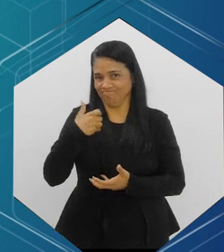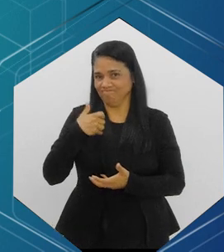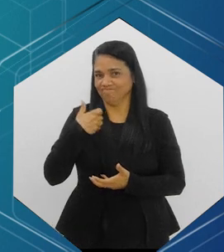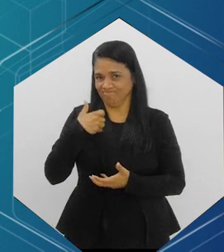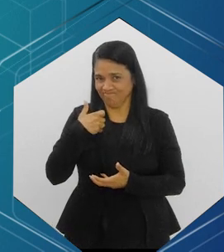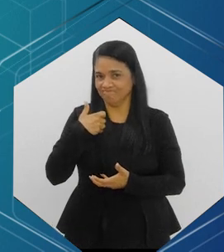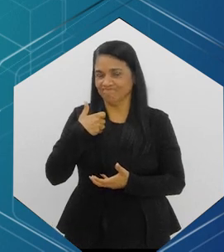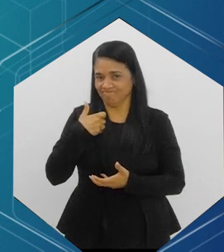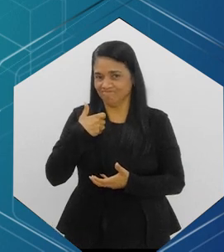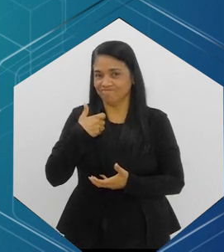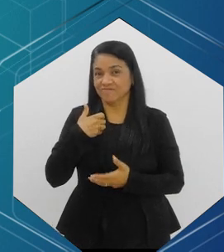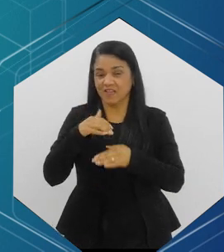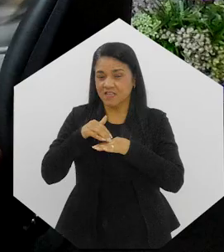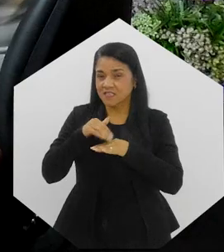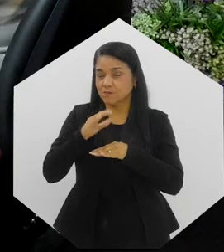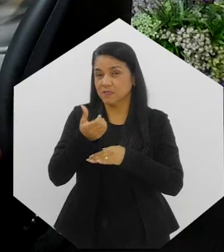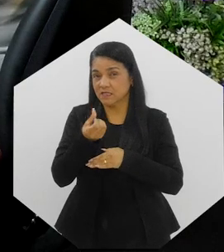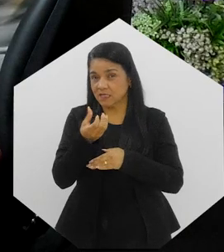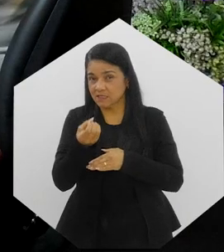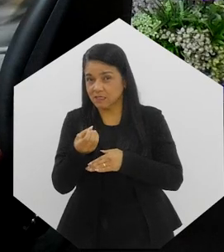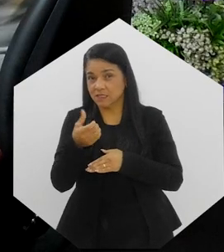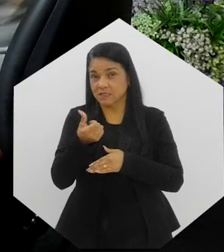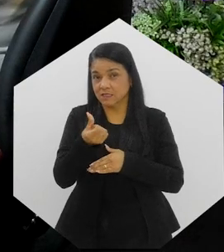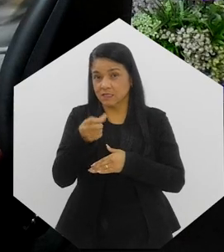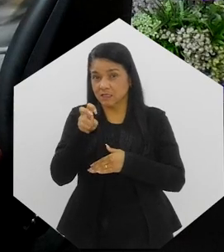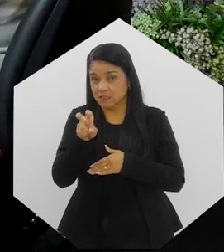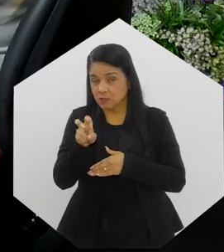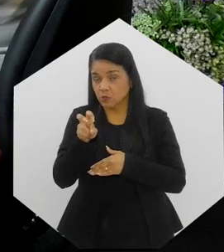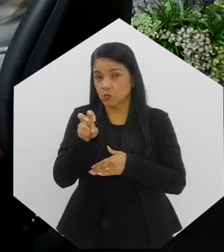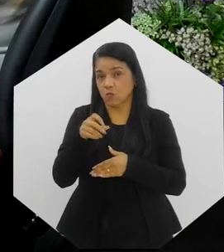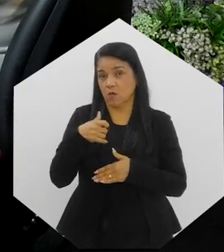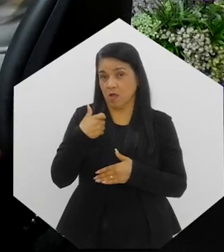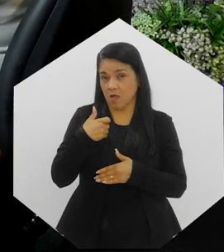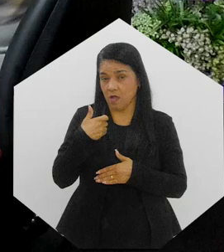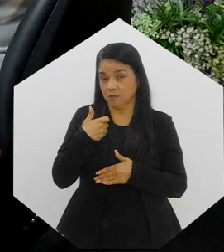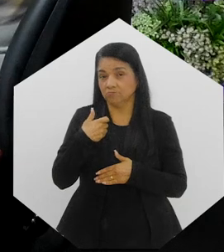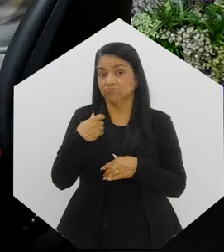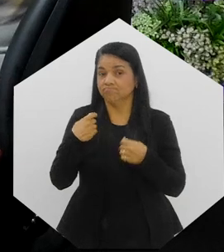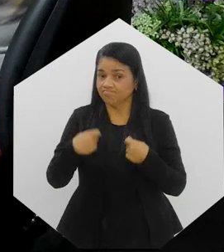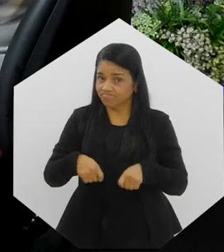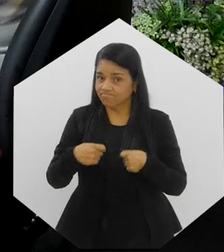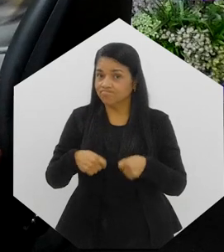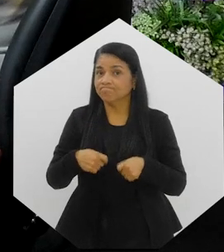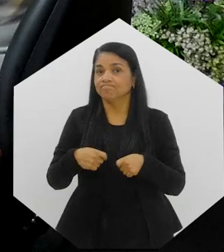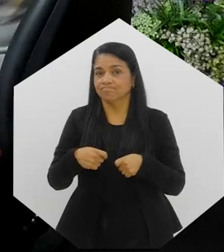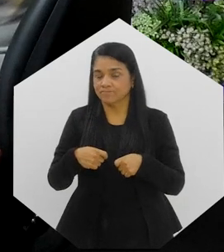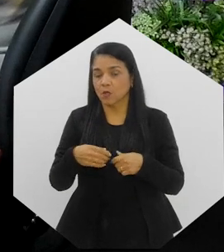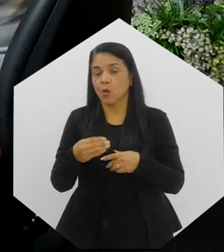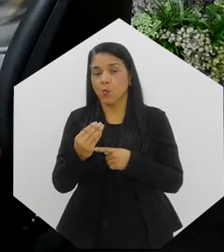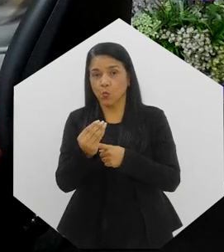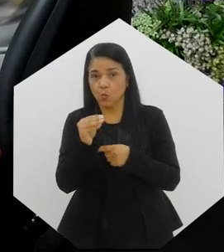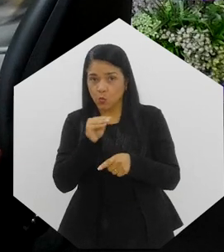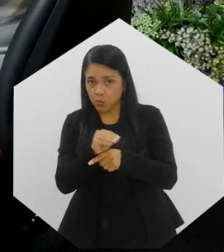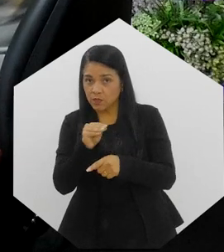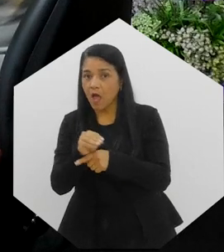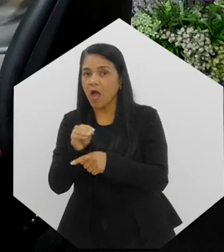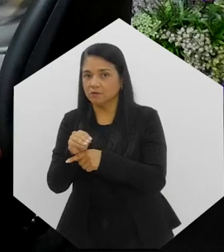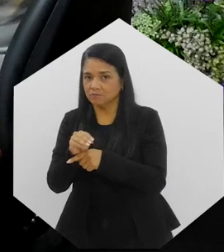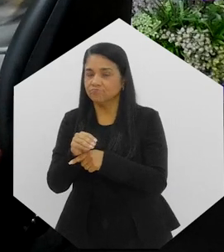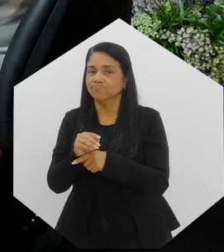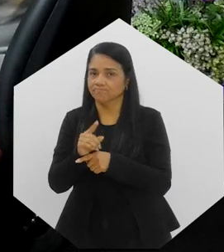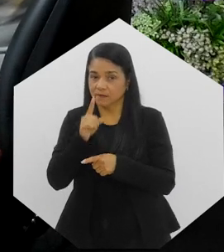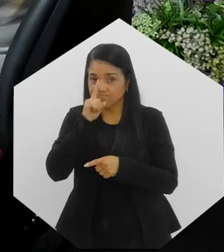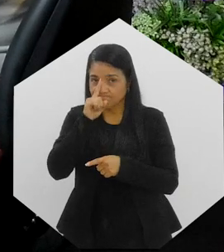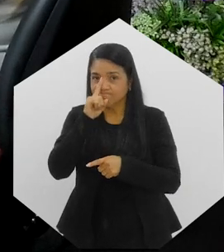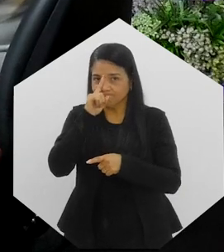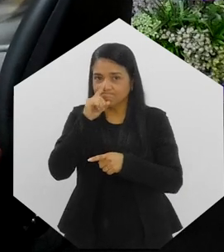por si só, idade acima de 60, 65 anos, dependendo da literatura, já é fator de risco para o desenvolvimento de